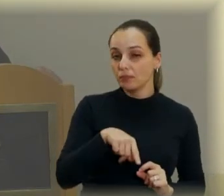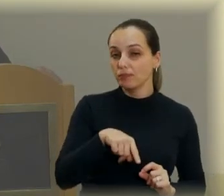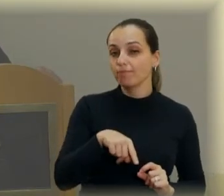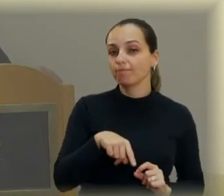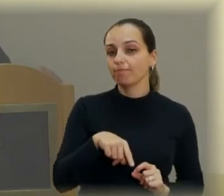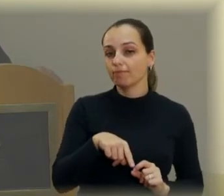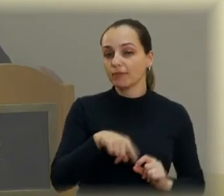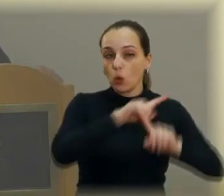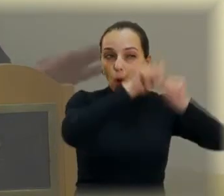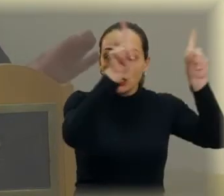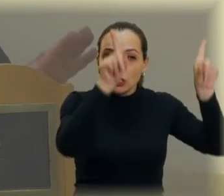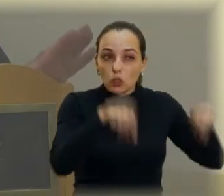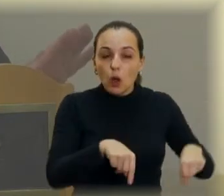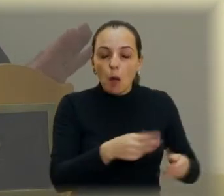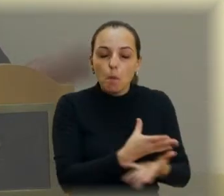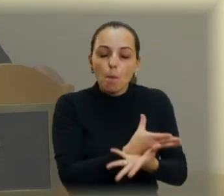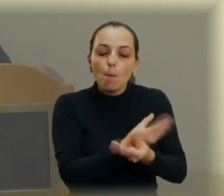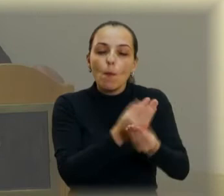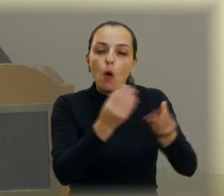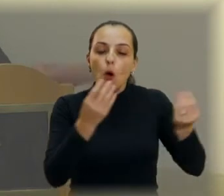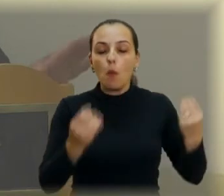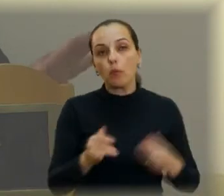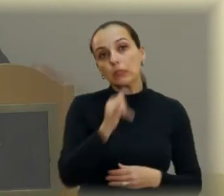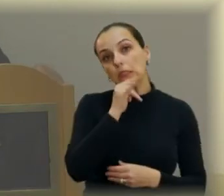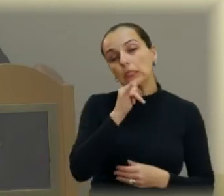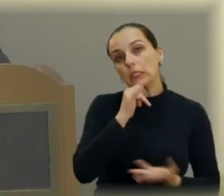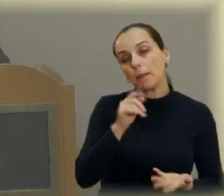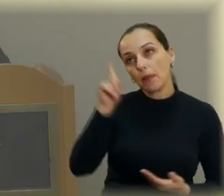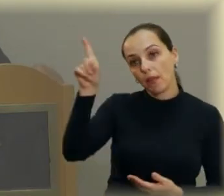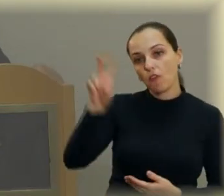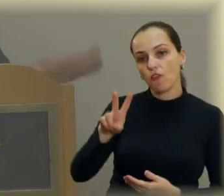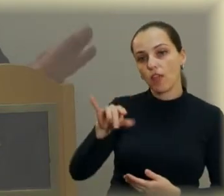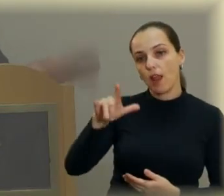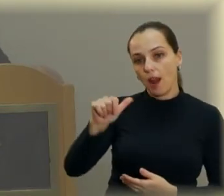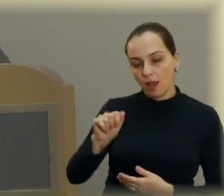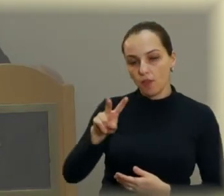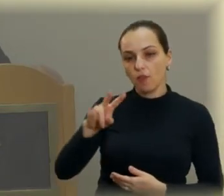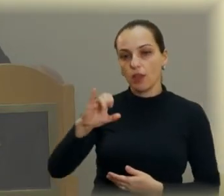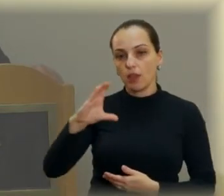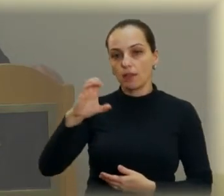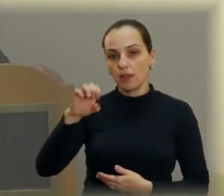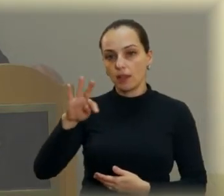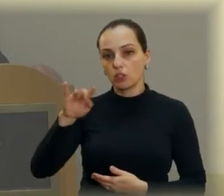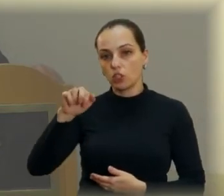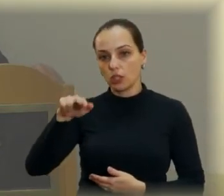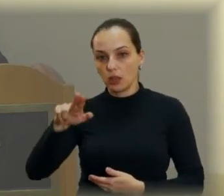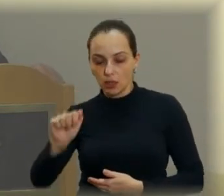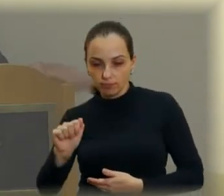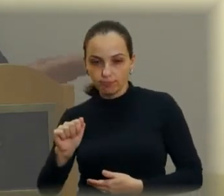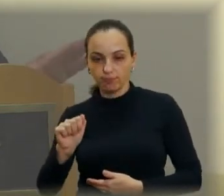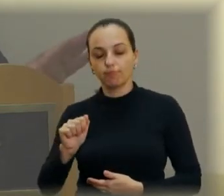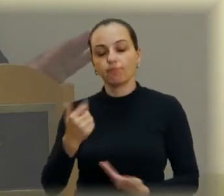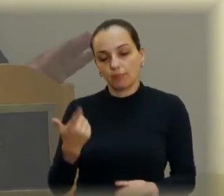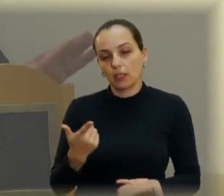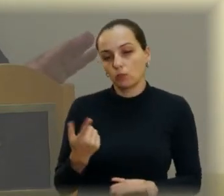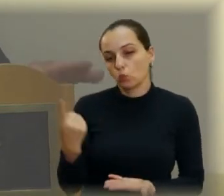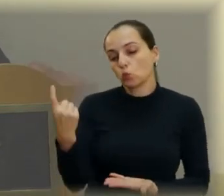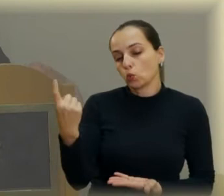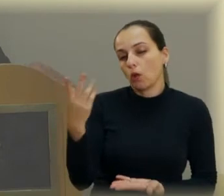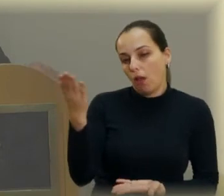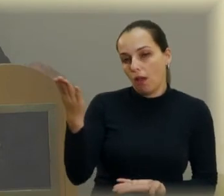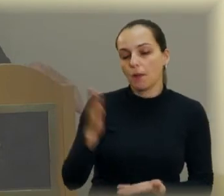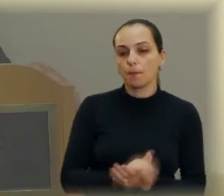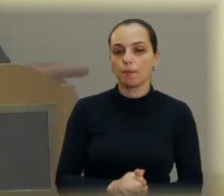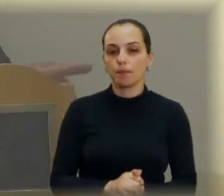enormes funcionários eu vou dar exemplo a Vila Vicentina um dos exemplos em